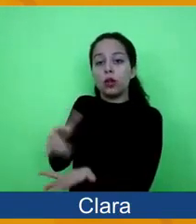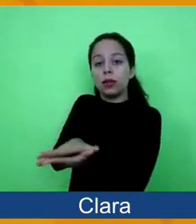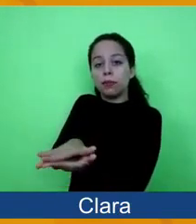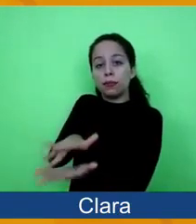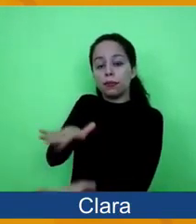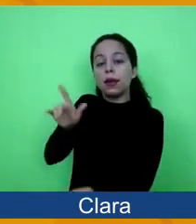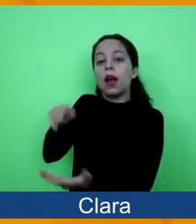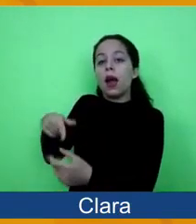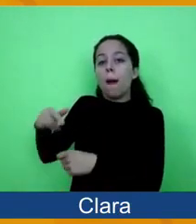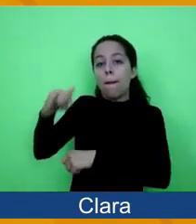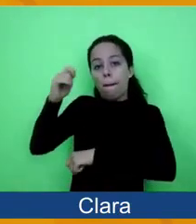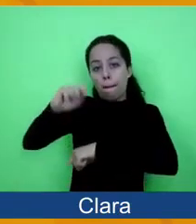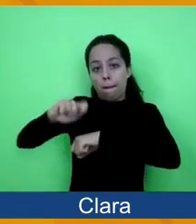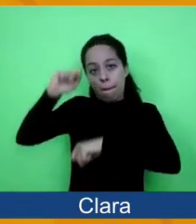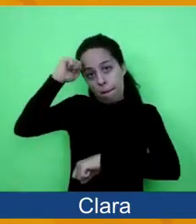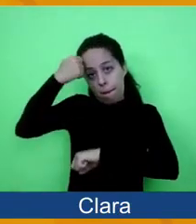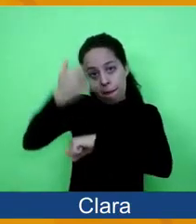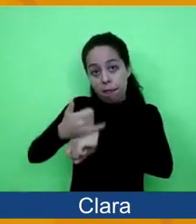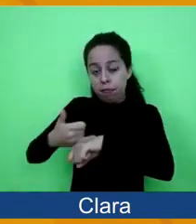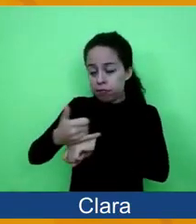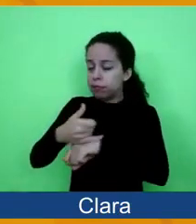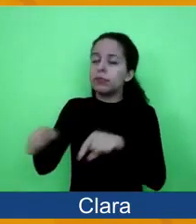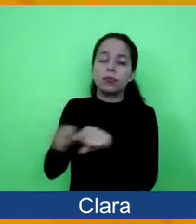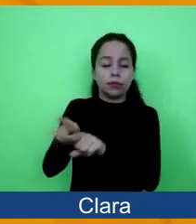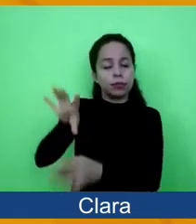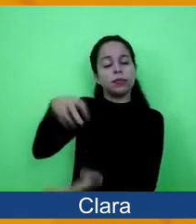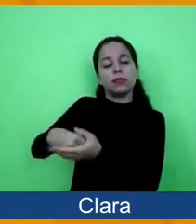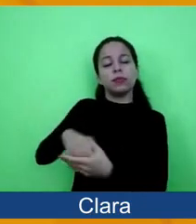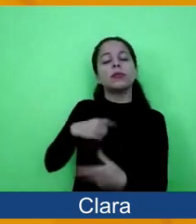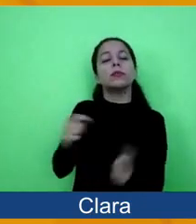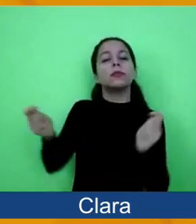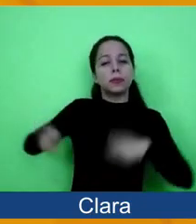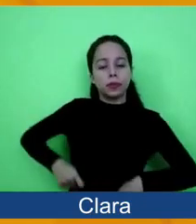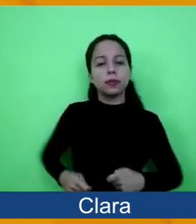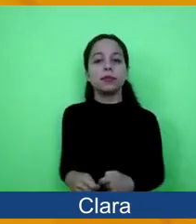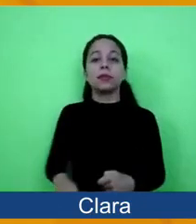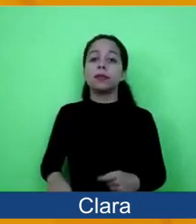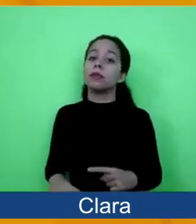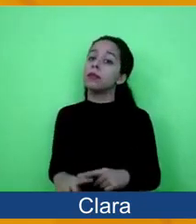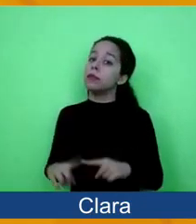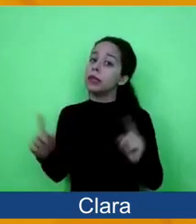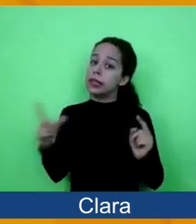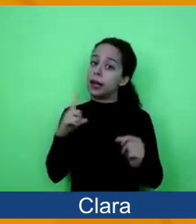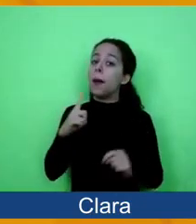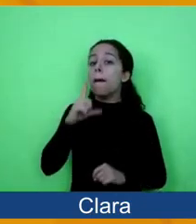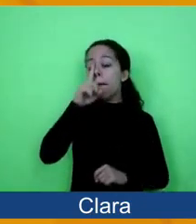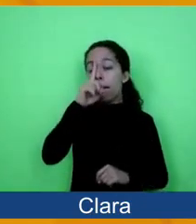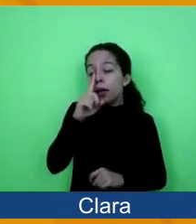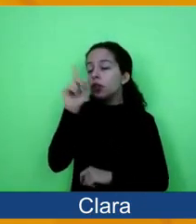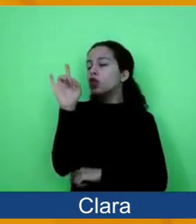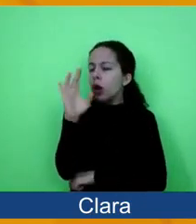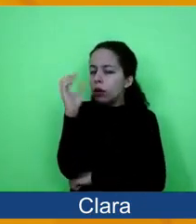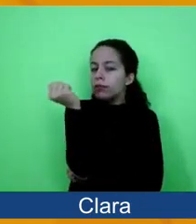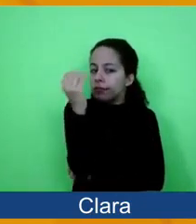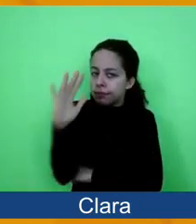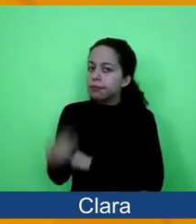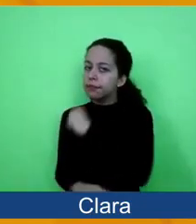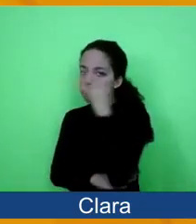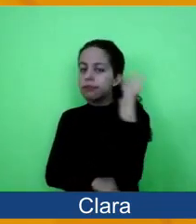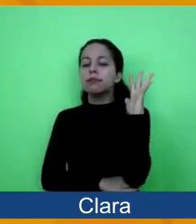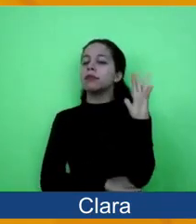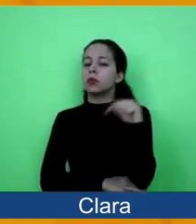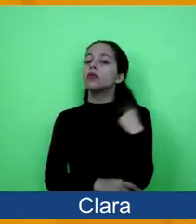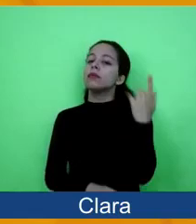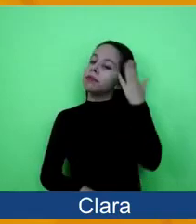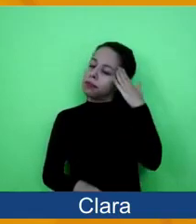exploração, também é uma possibilidade. Claro que existem riscos mais altos do que reflorestamento, tá? Mas temos sim que, desde já, fazer pesquisas